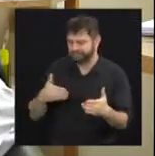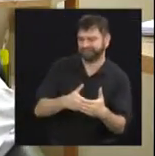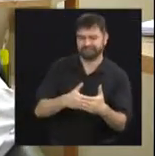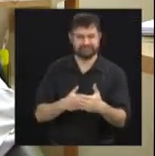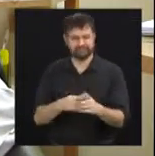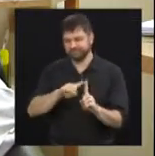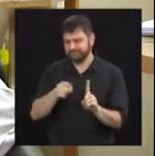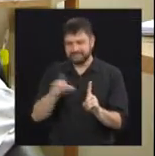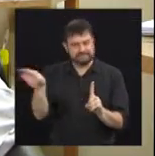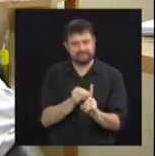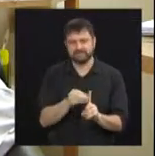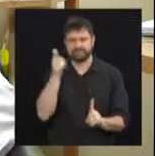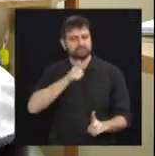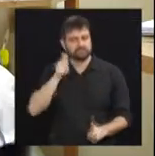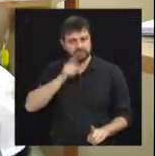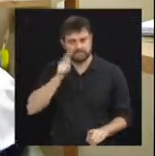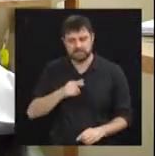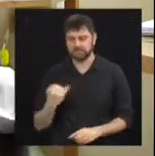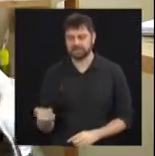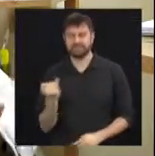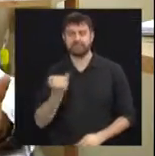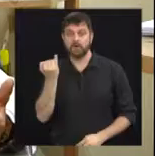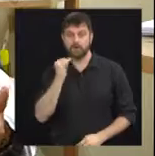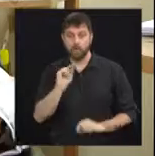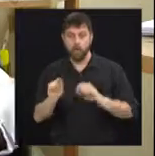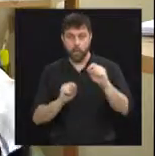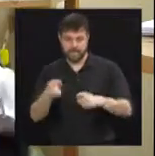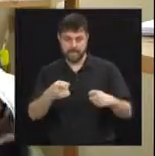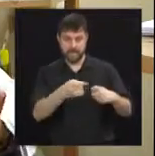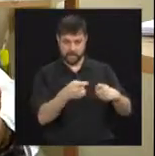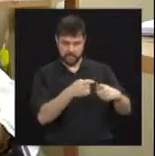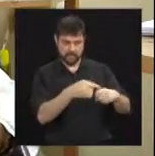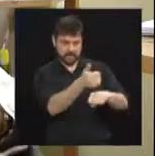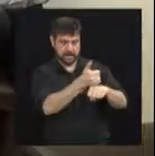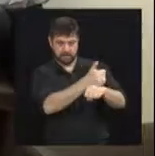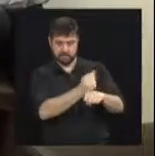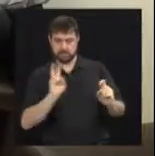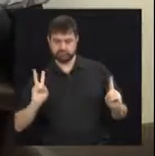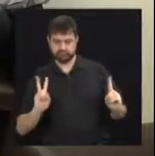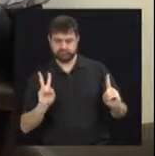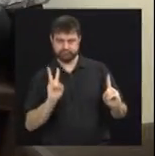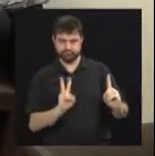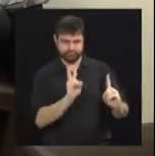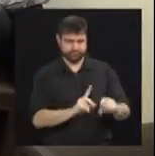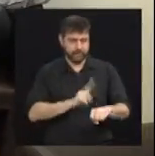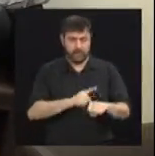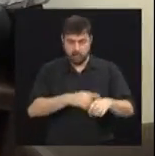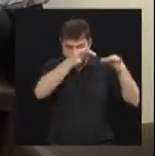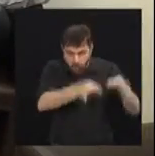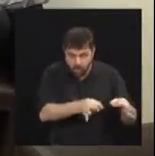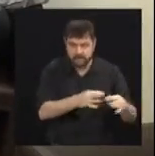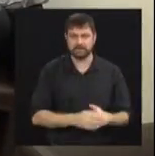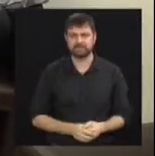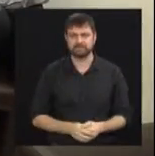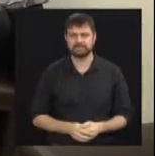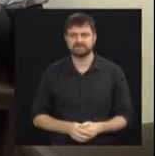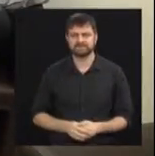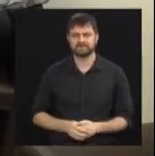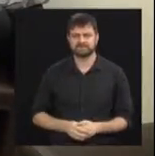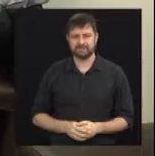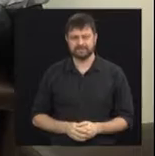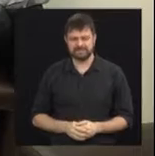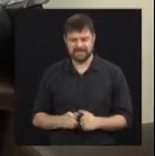dificuldade. E o importante é que eles busquem a clínica, busquem um especialista no momento mais adequado mesmo. E a infertilidade,